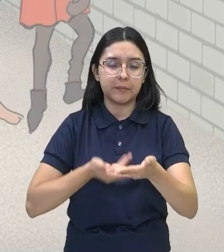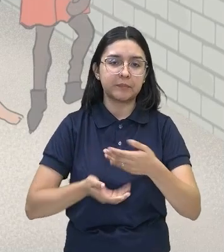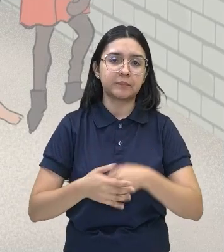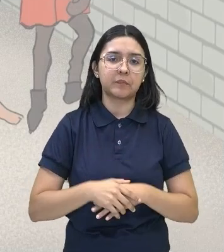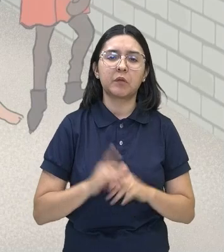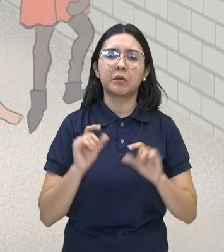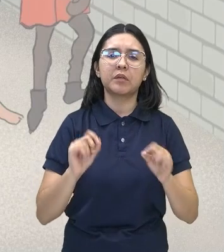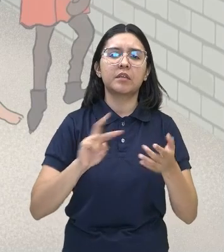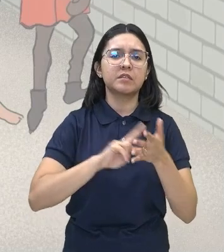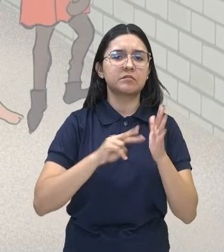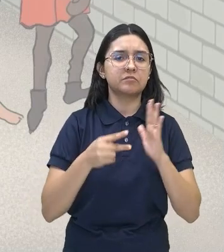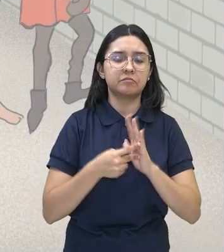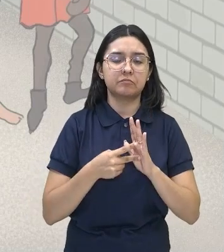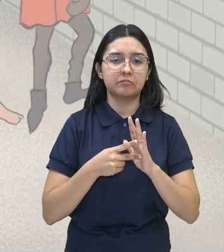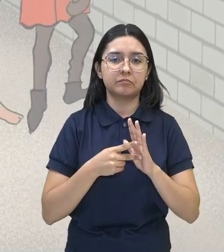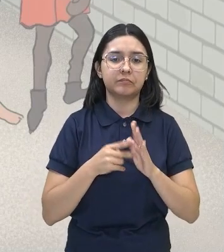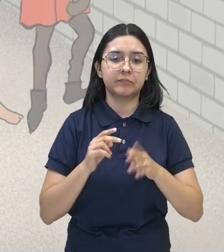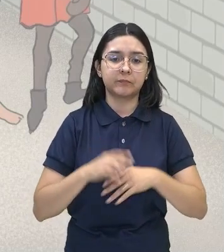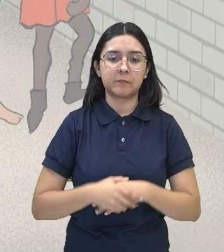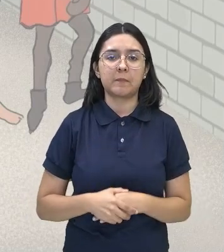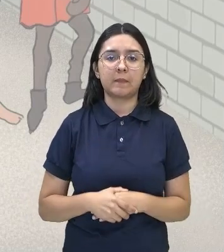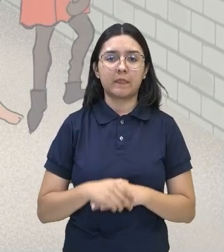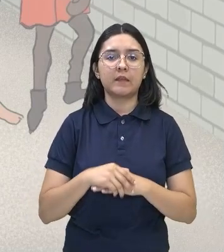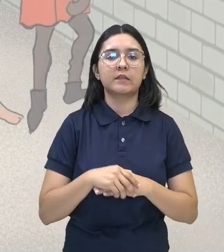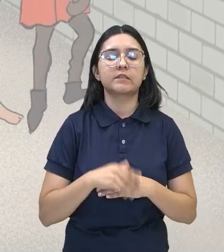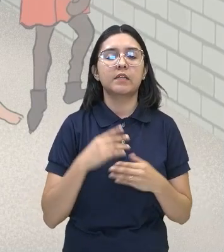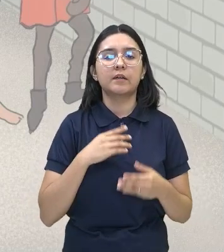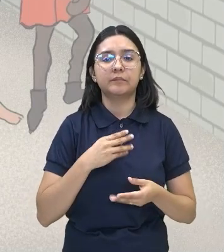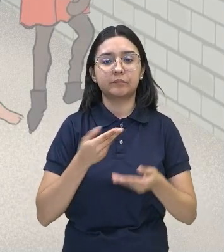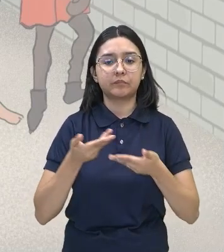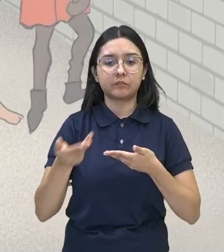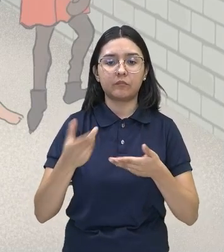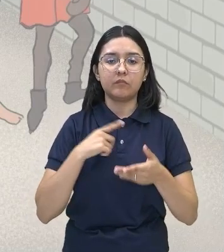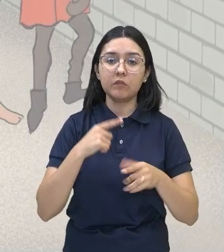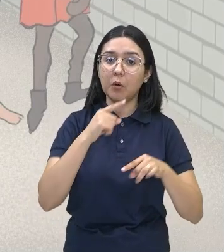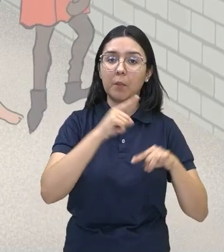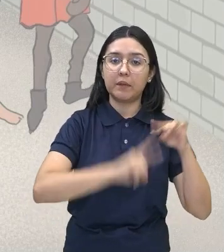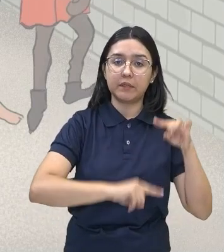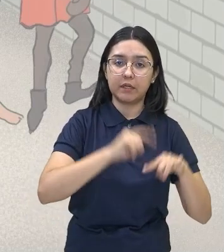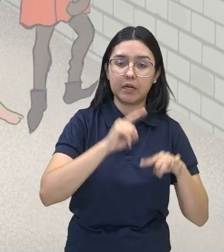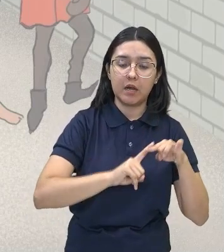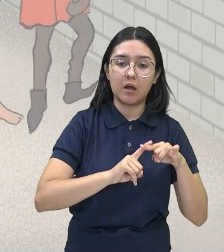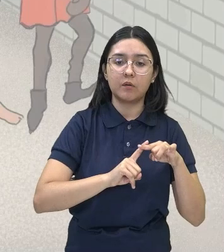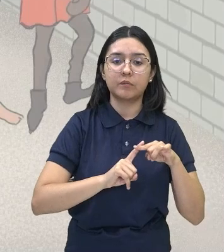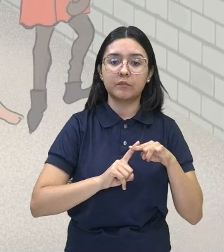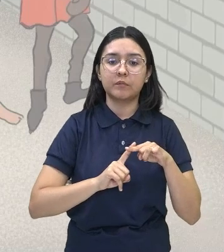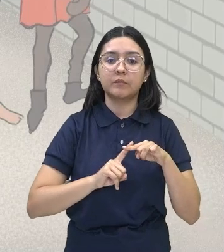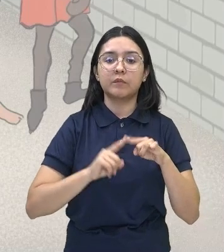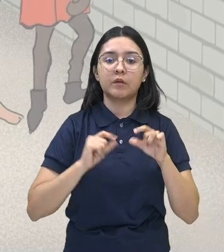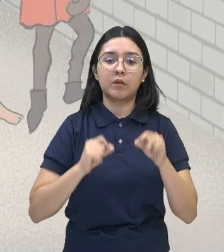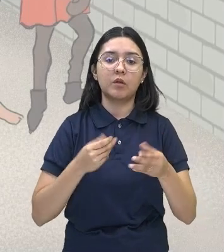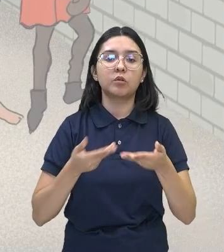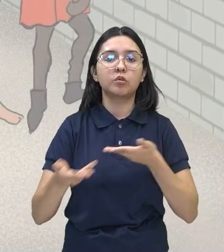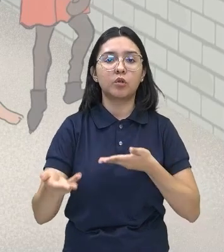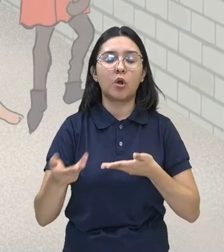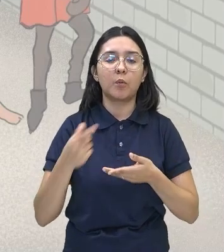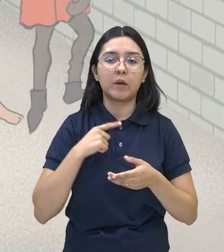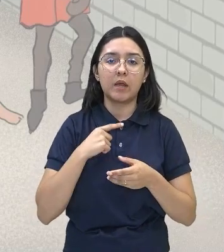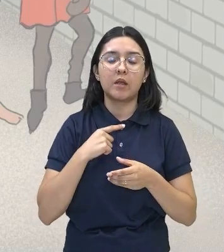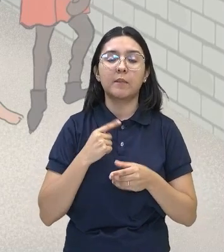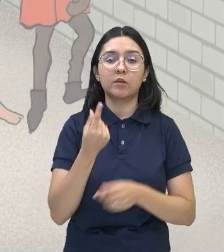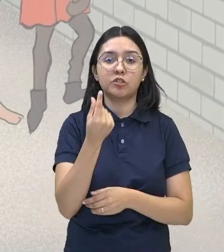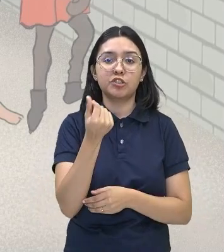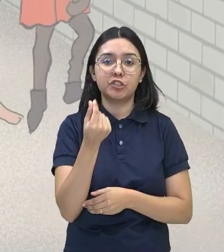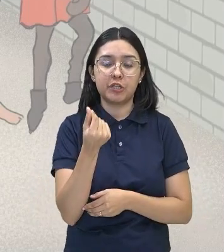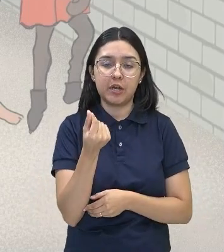O que é uma troca monetária? É quando eu pego uma mercadoria e troco por um dinheiro,